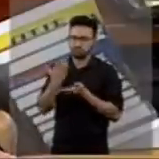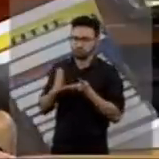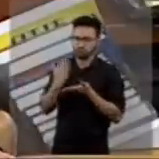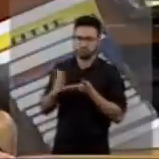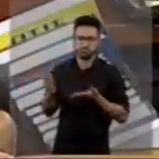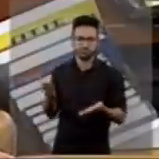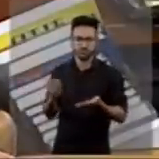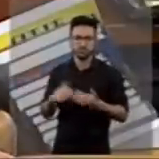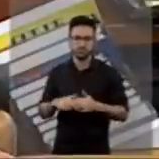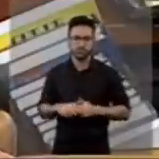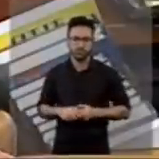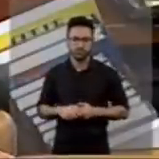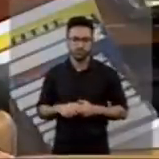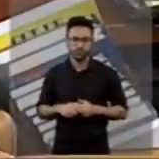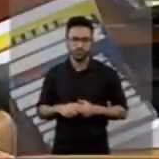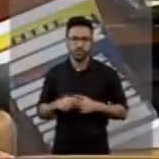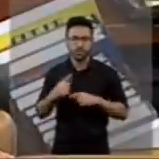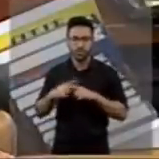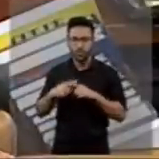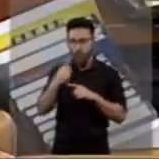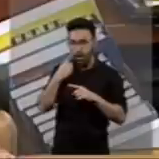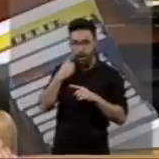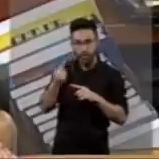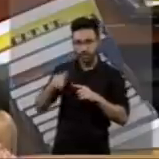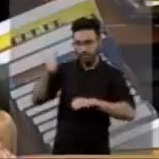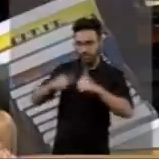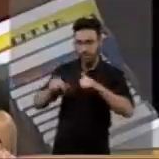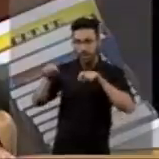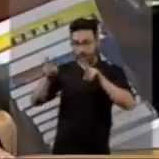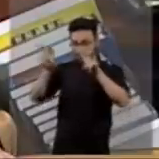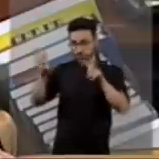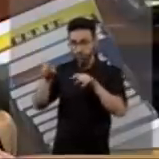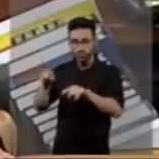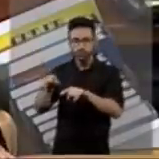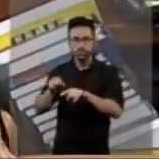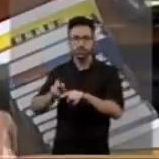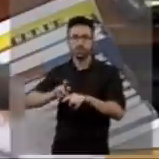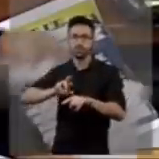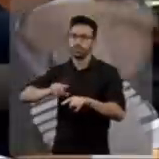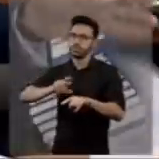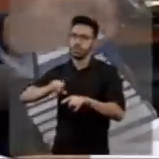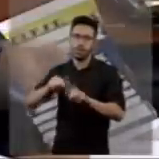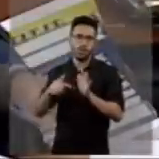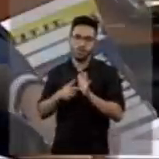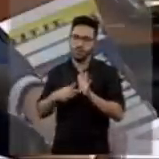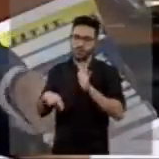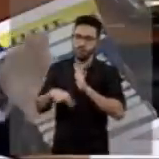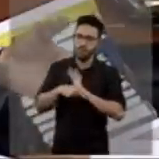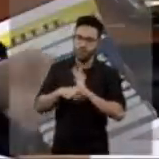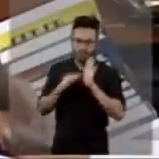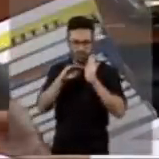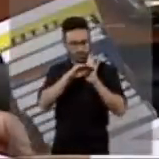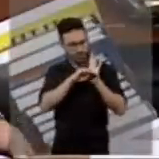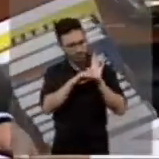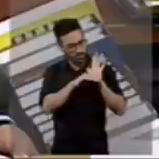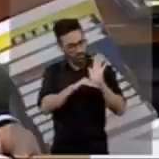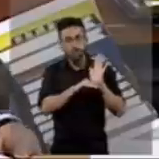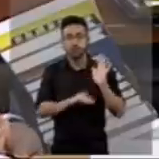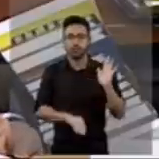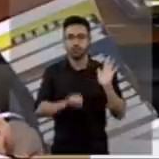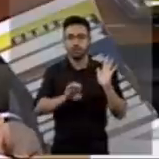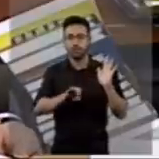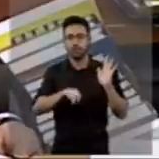fundo, de matéria ligada ao mérito, e não a pressupostos dos embargos declaratórios. Quando aí,